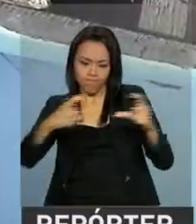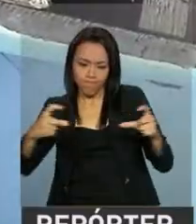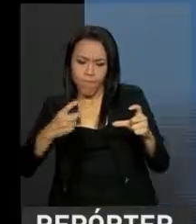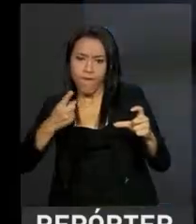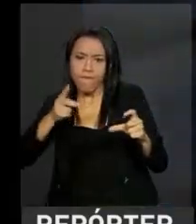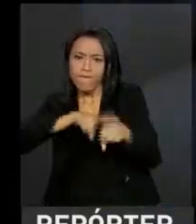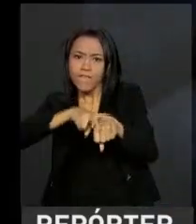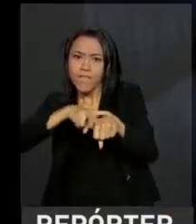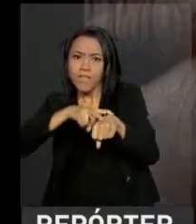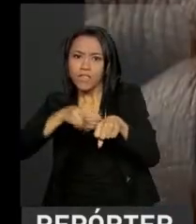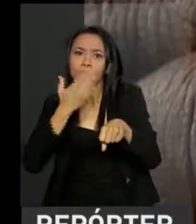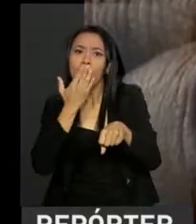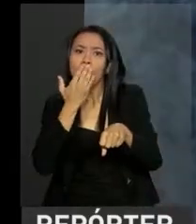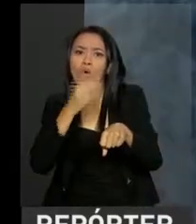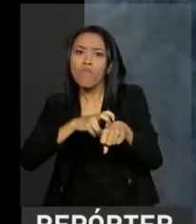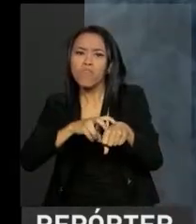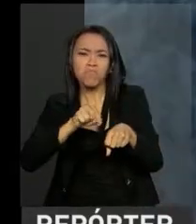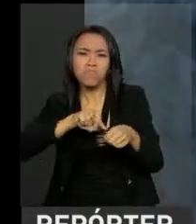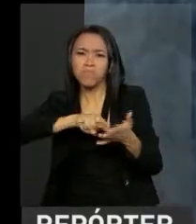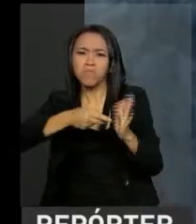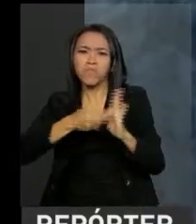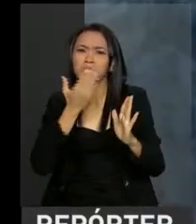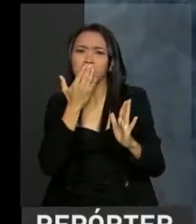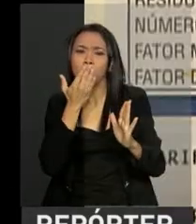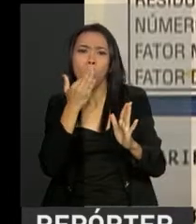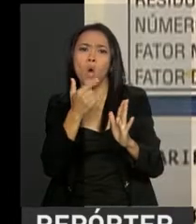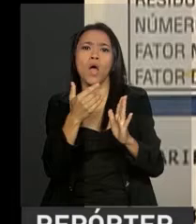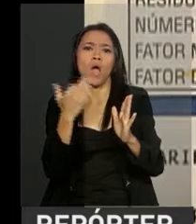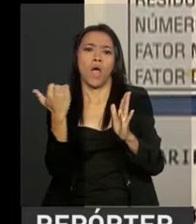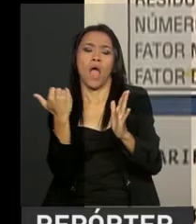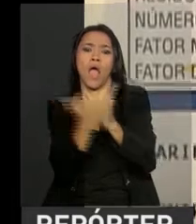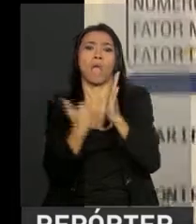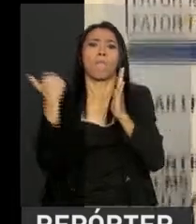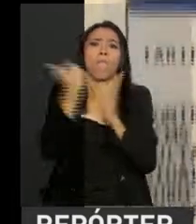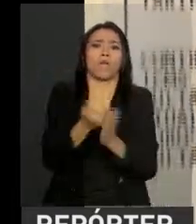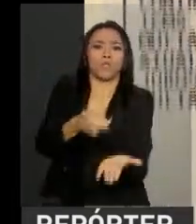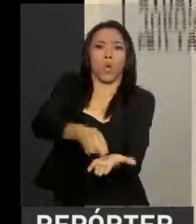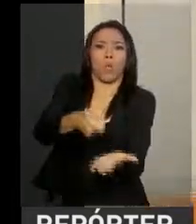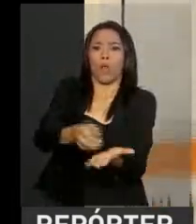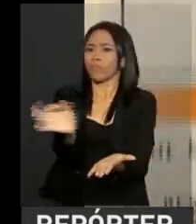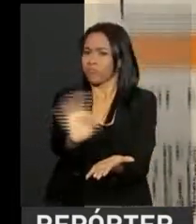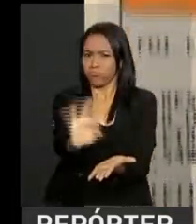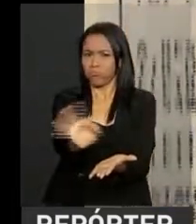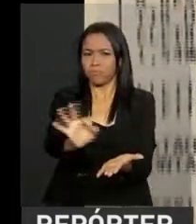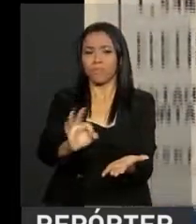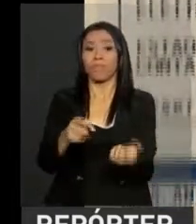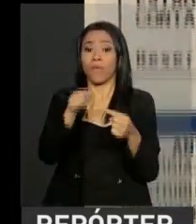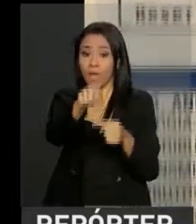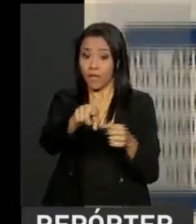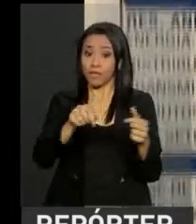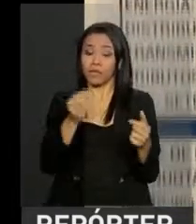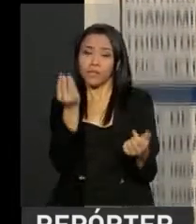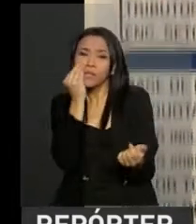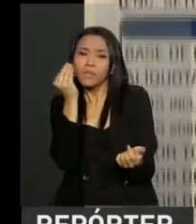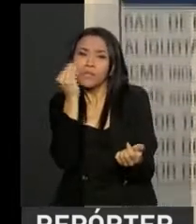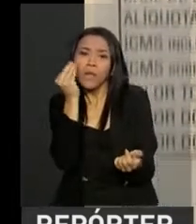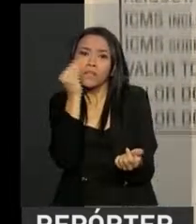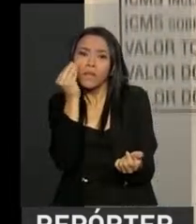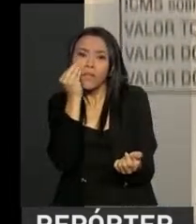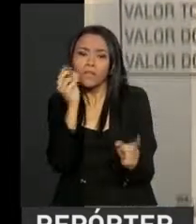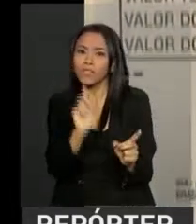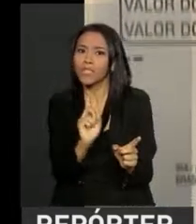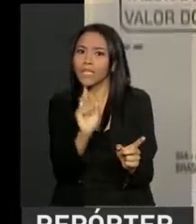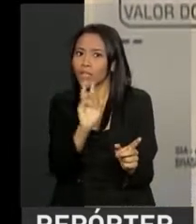ou seja sem cobranças extras para o consumidor as simulações que estão sendo feitas não sinaliza